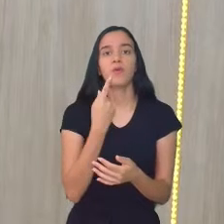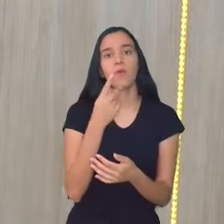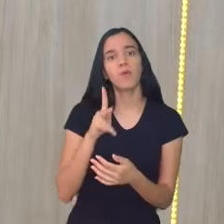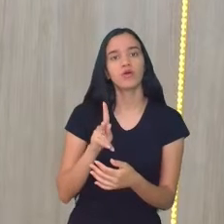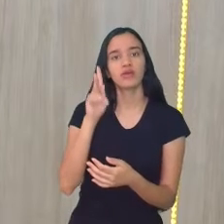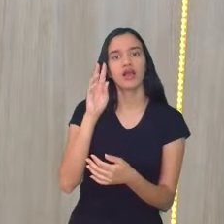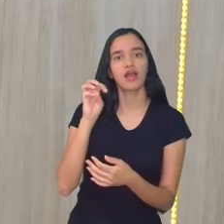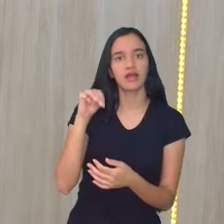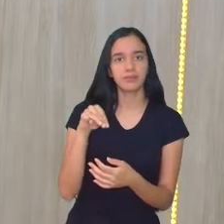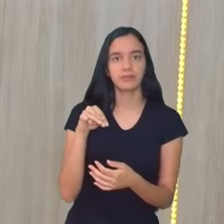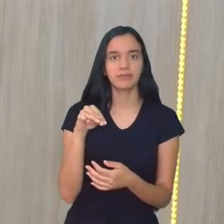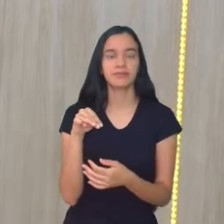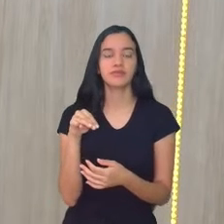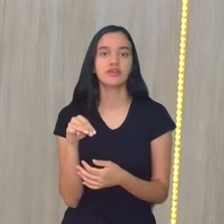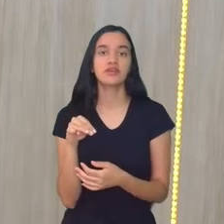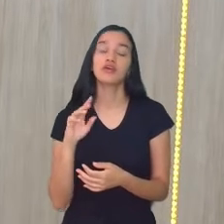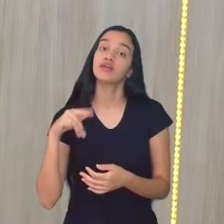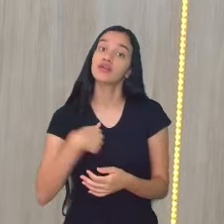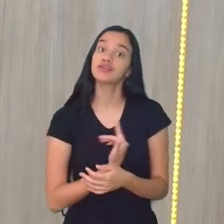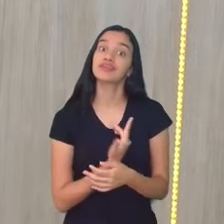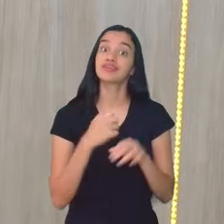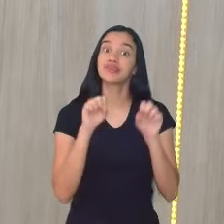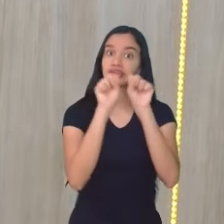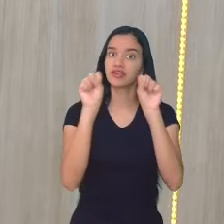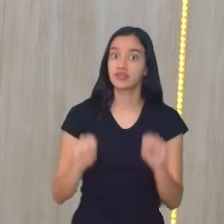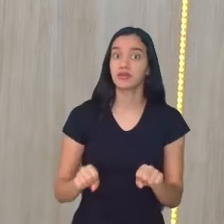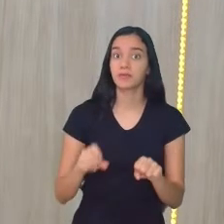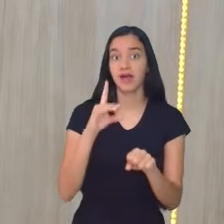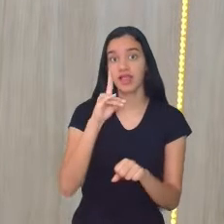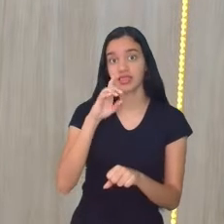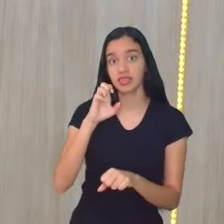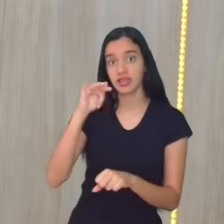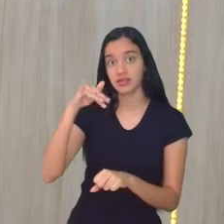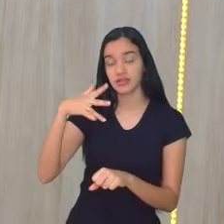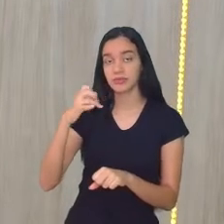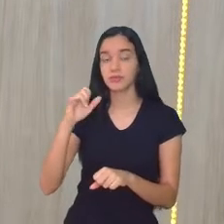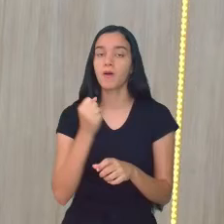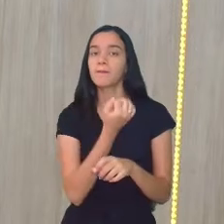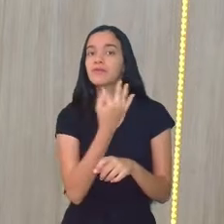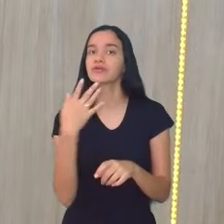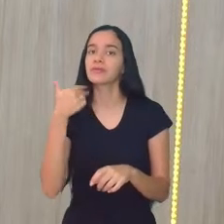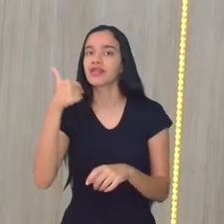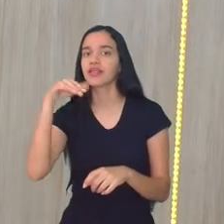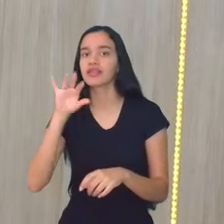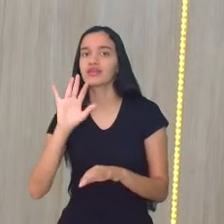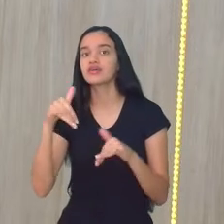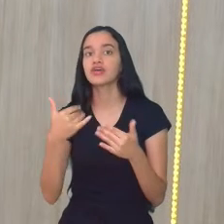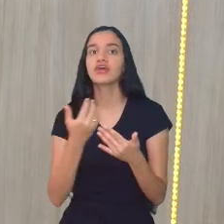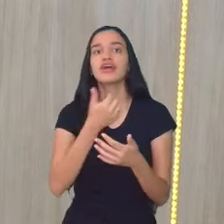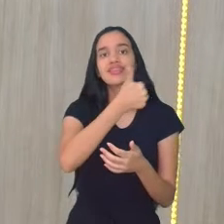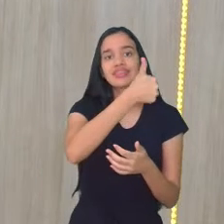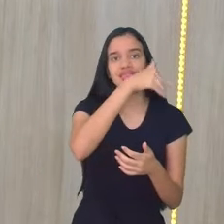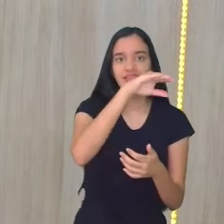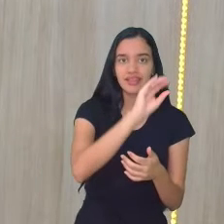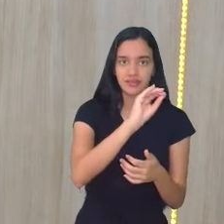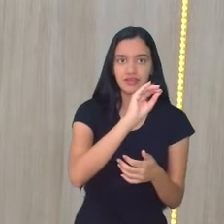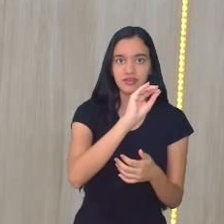quilômetro, a gente está no sistema decimal, né? Multiplique por 10, vai dar